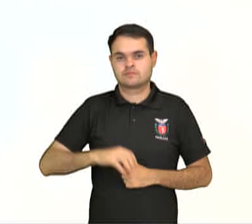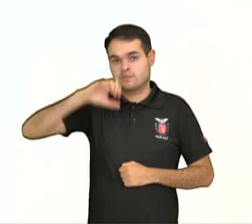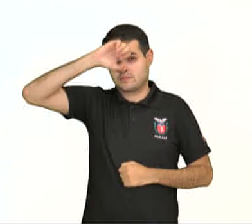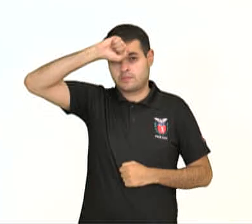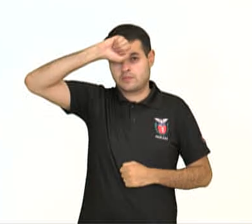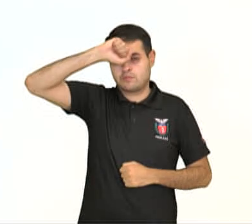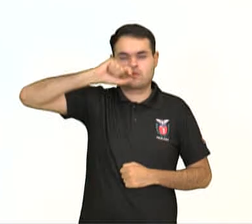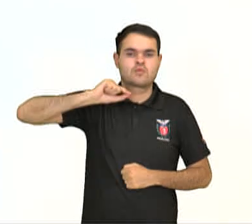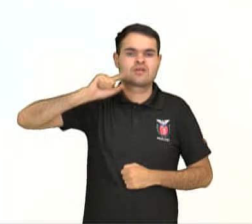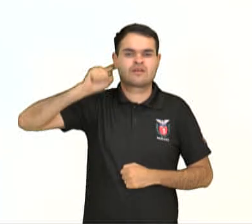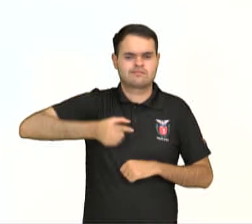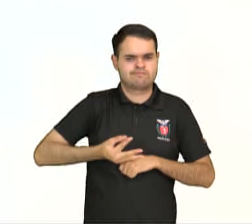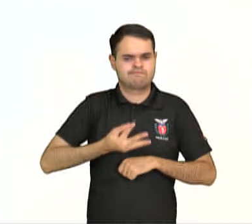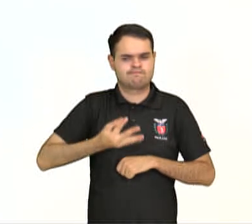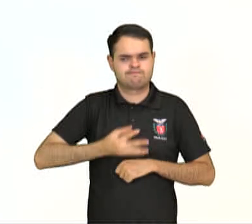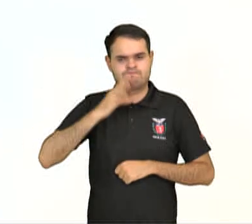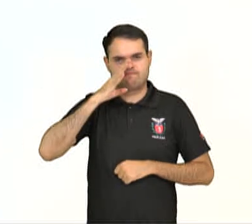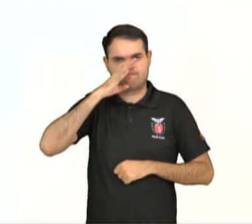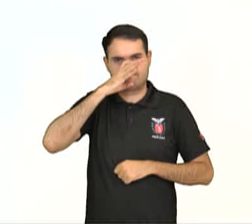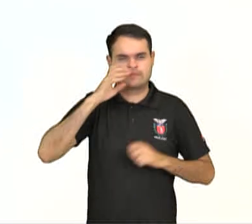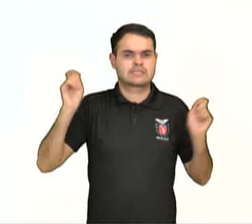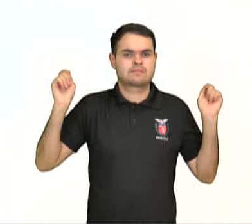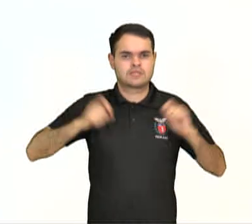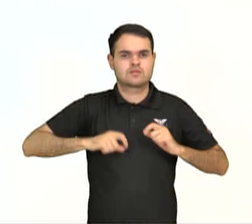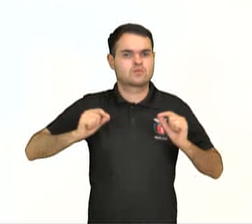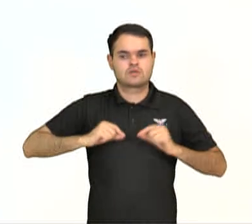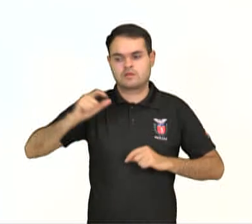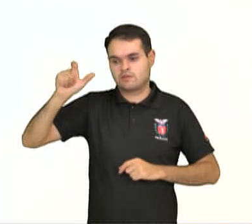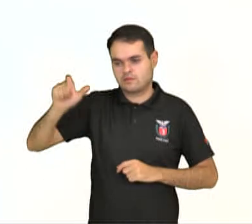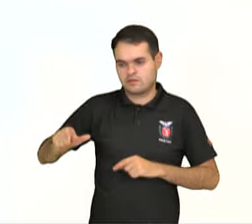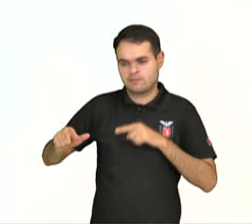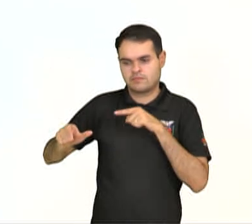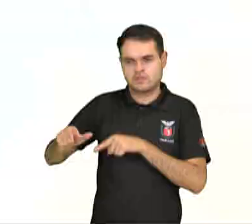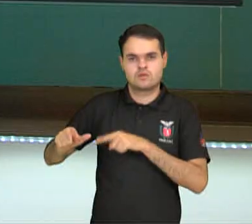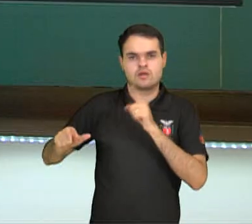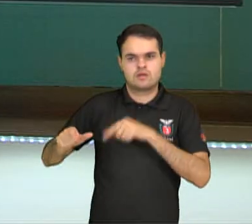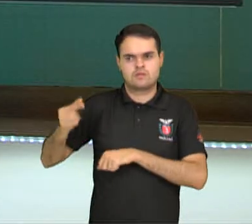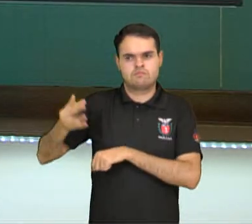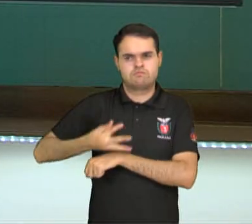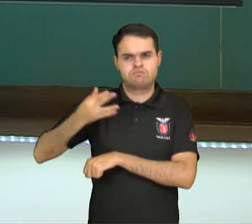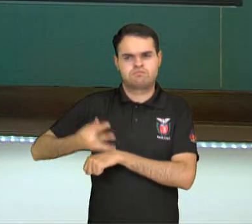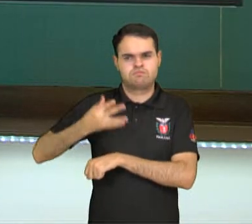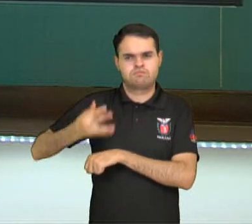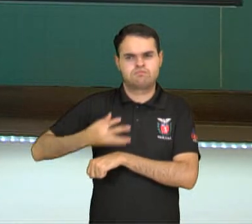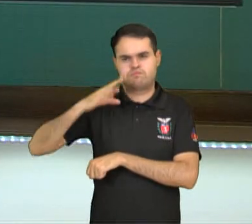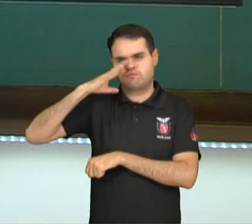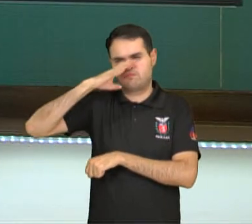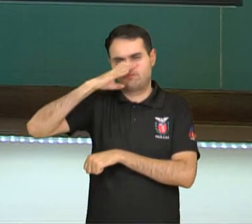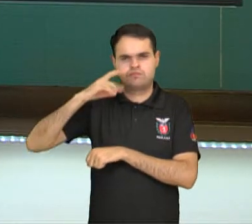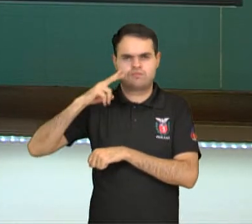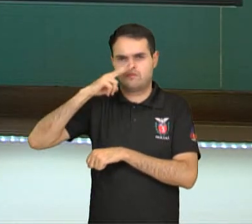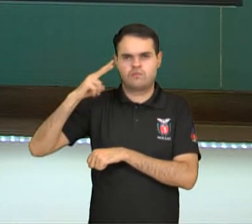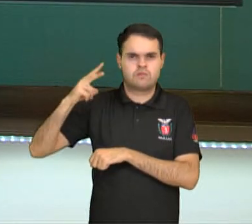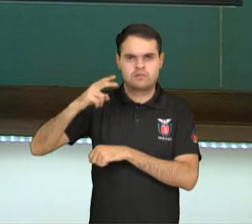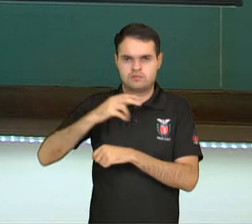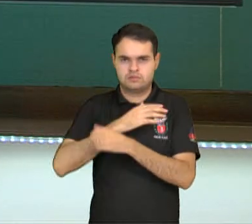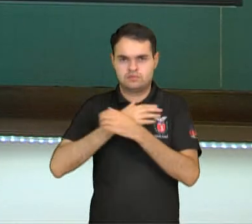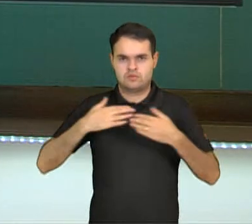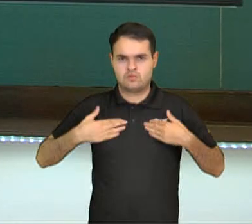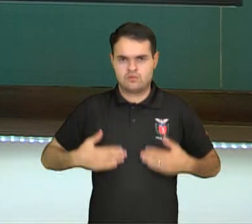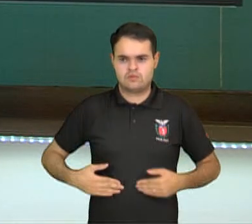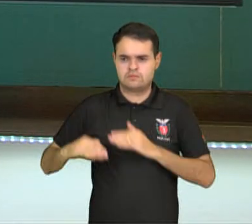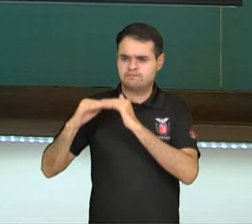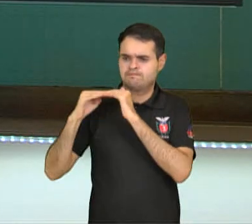que a resistência é a capacidade de uma pessoa de resistir a esforços físicos por um